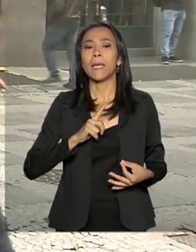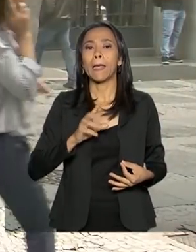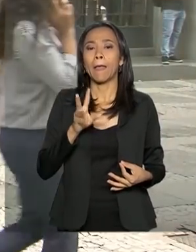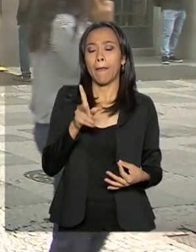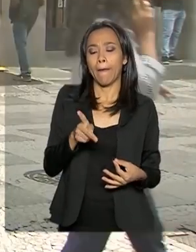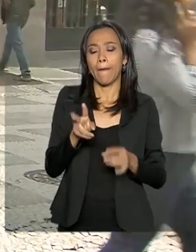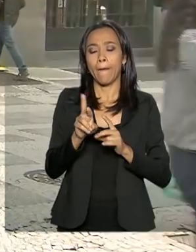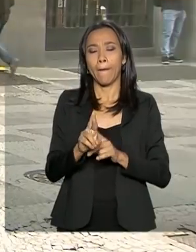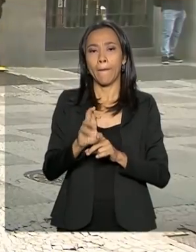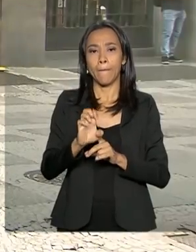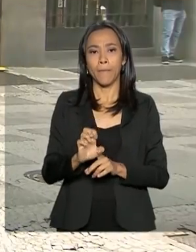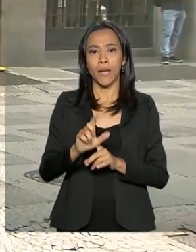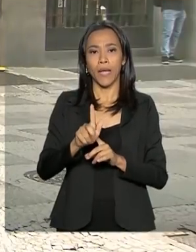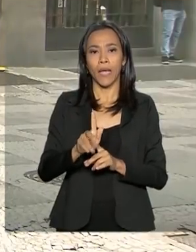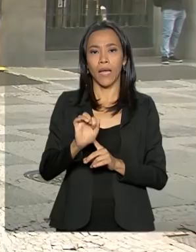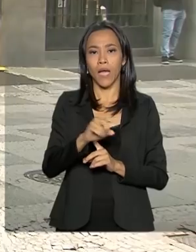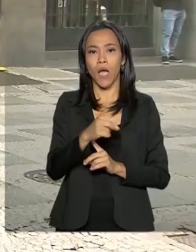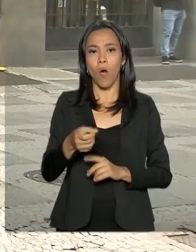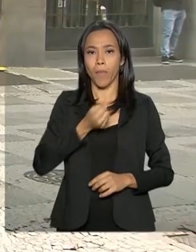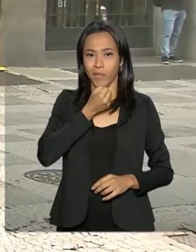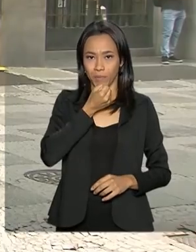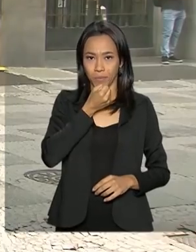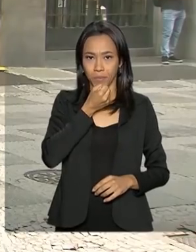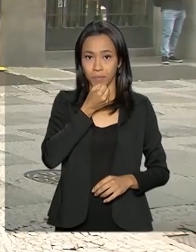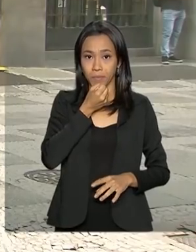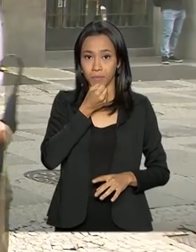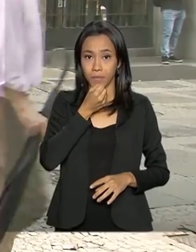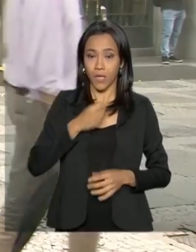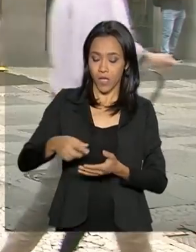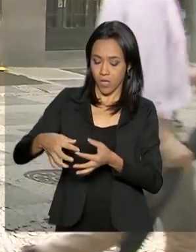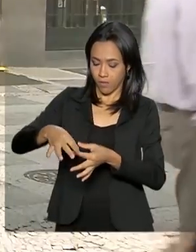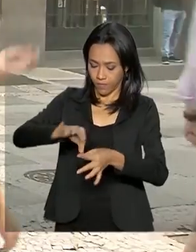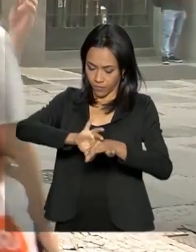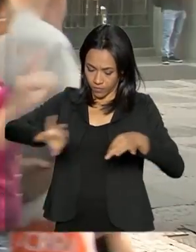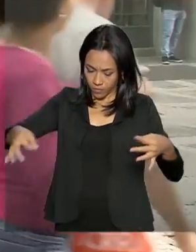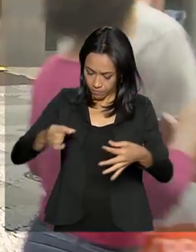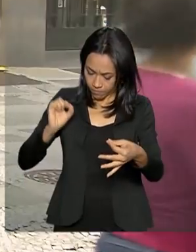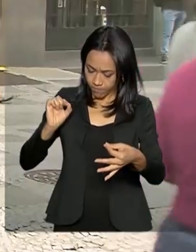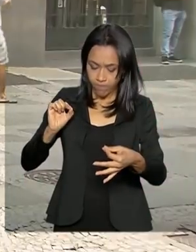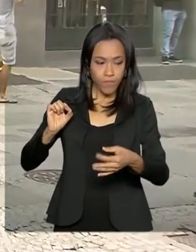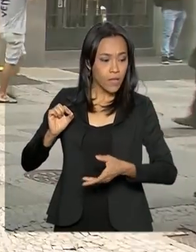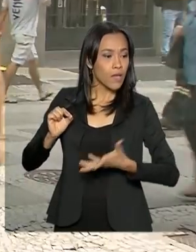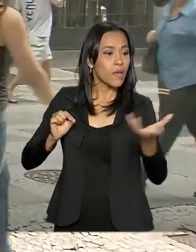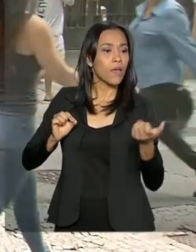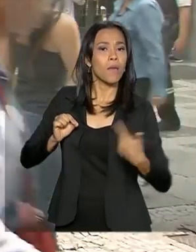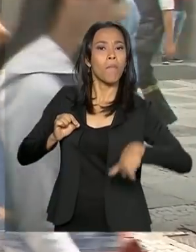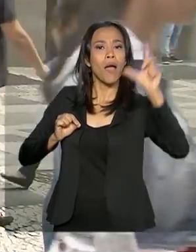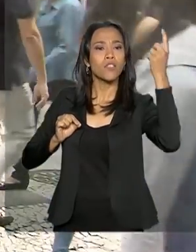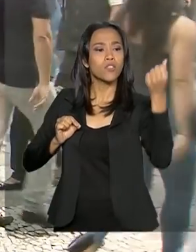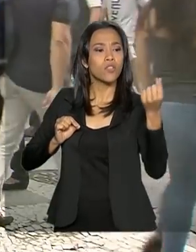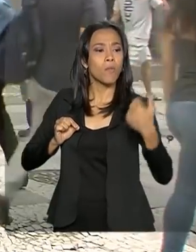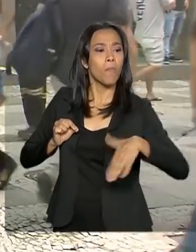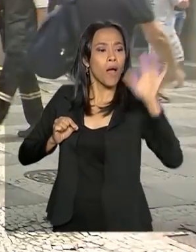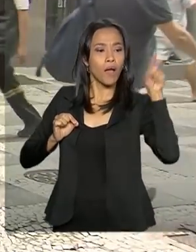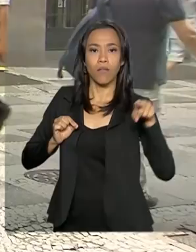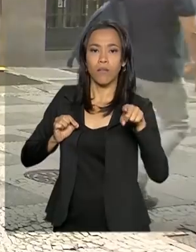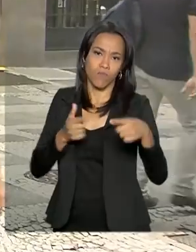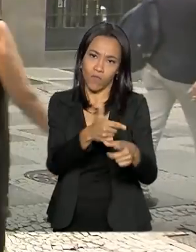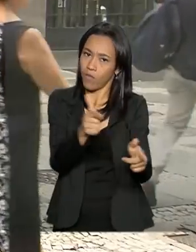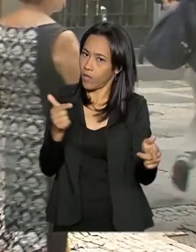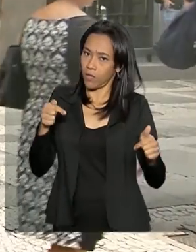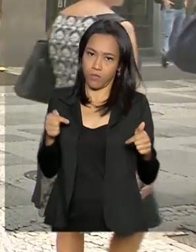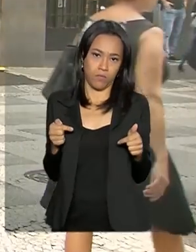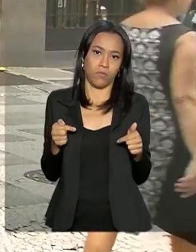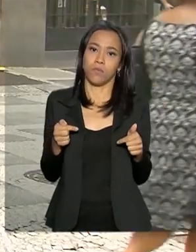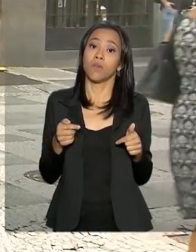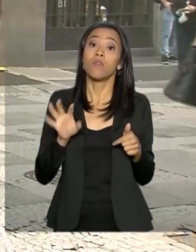quando as empresas têm a possibilidade de rebater o valor apresentado e aumentar esse valor. Dessa vez, quem